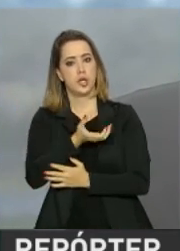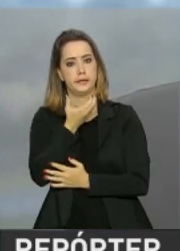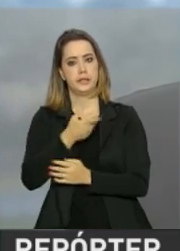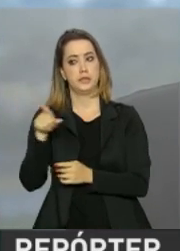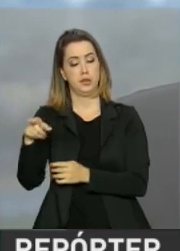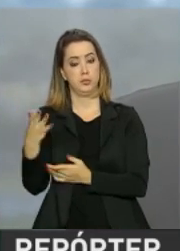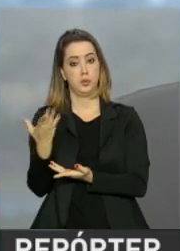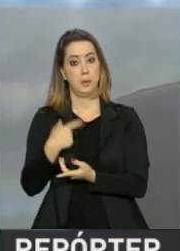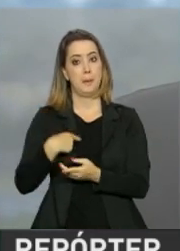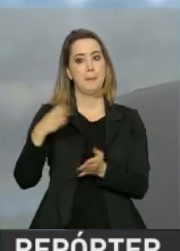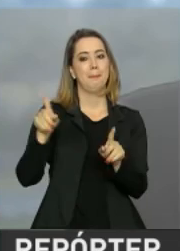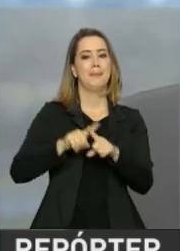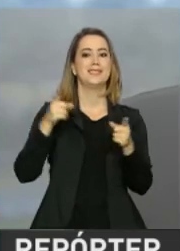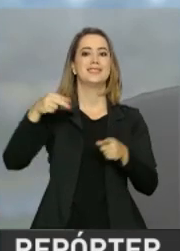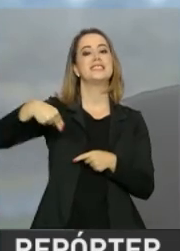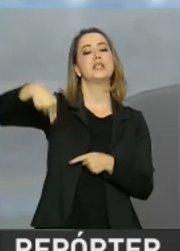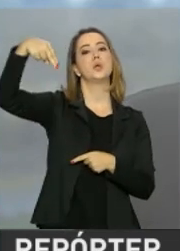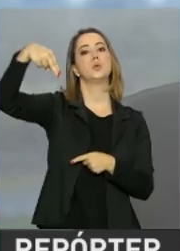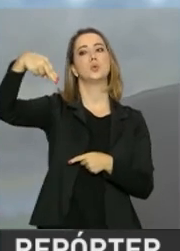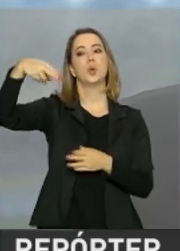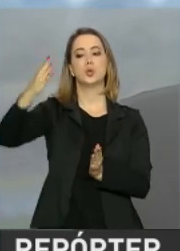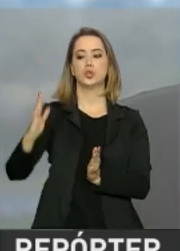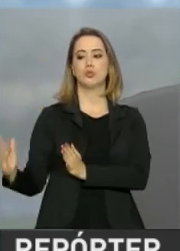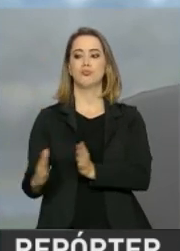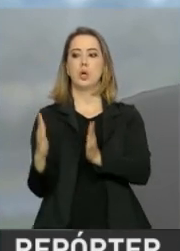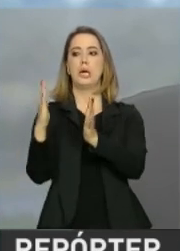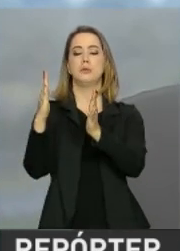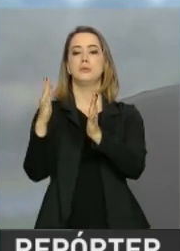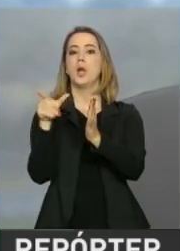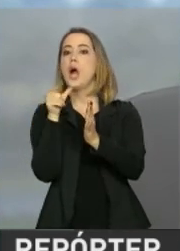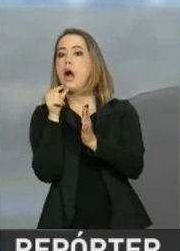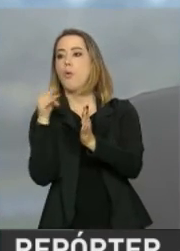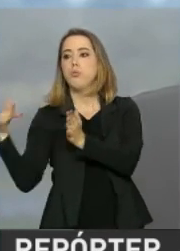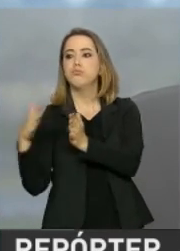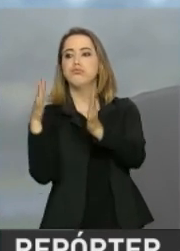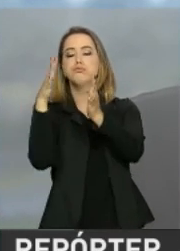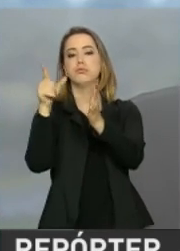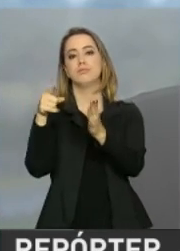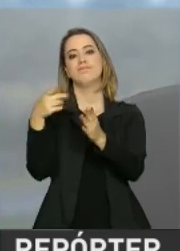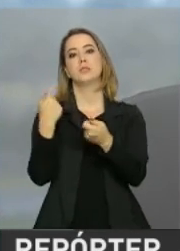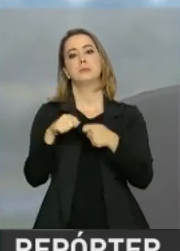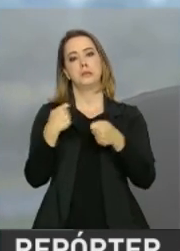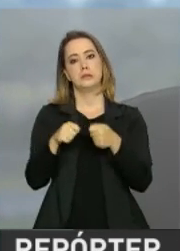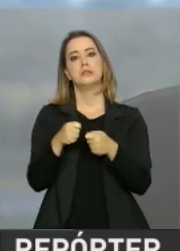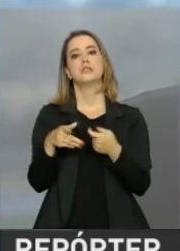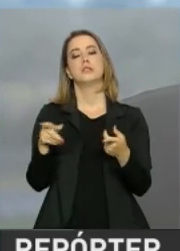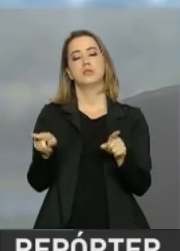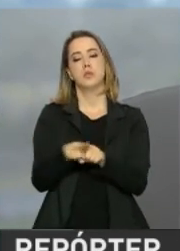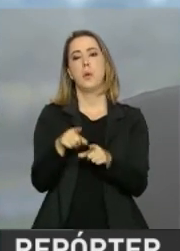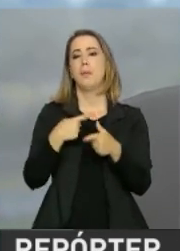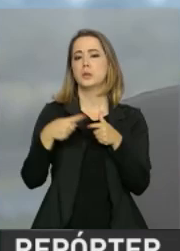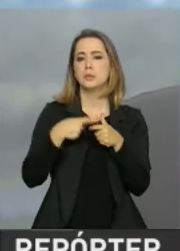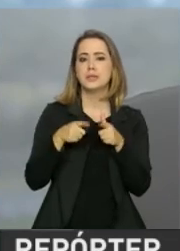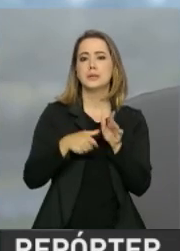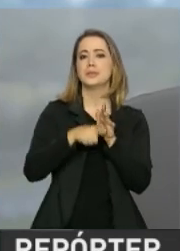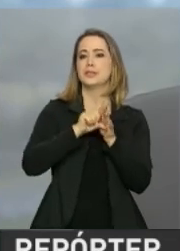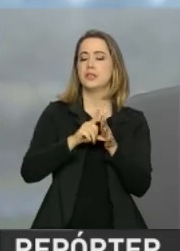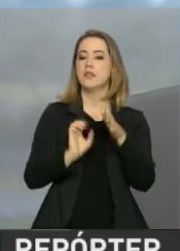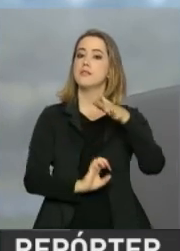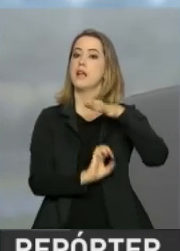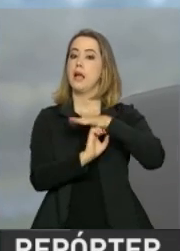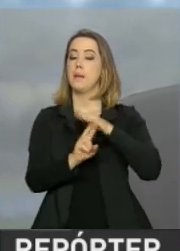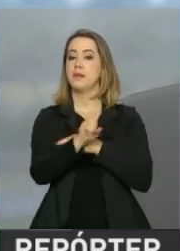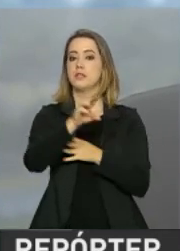solucionar um dos trechos em que a empresa vende júnior que era a detentora da obra